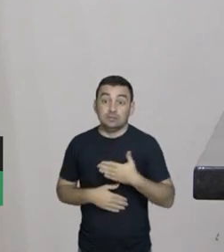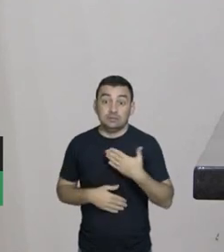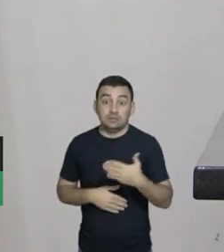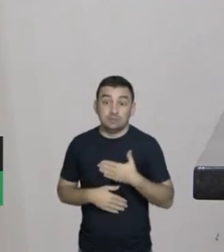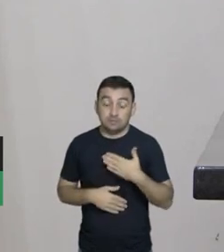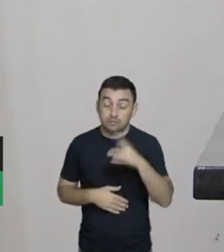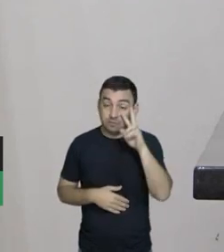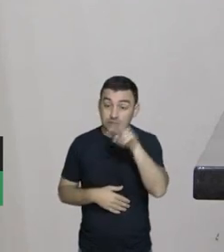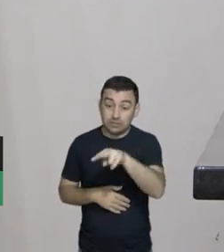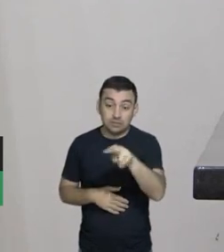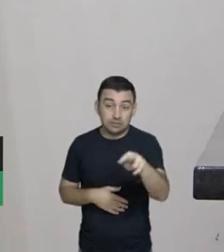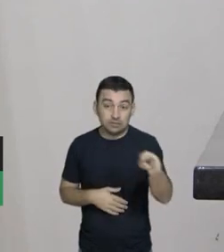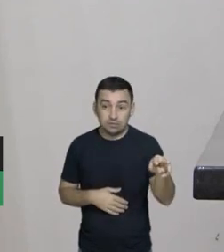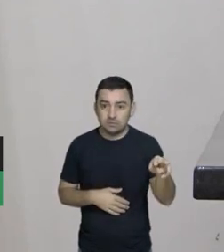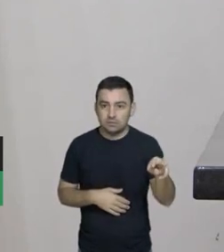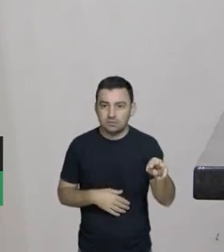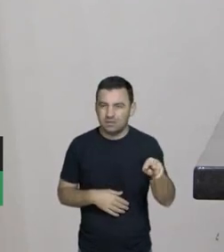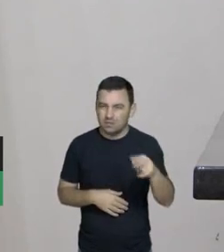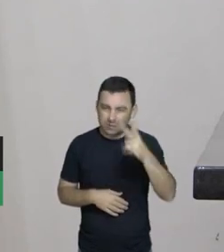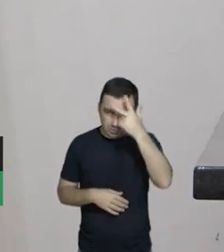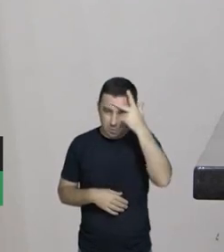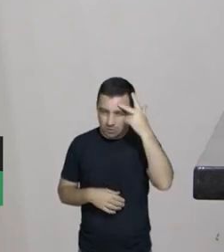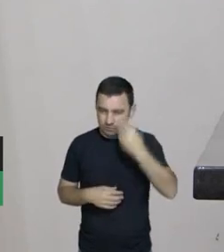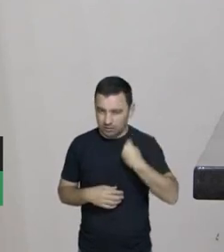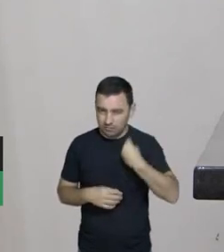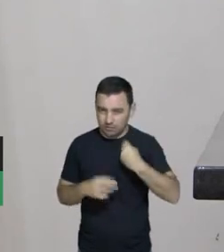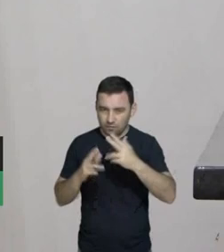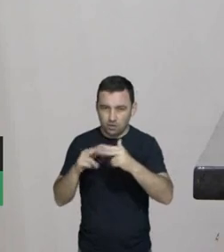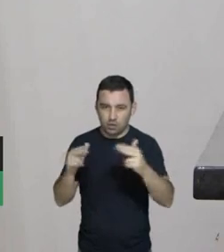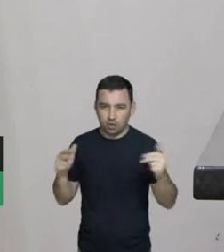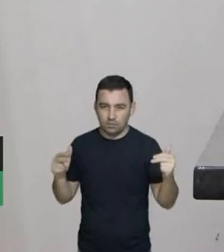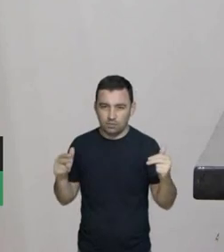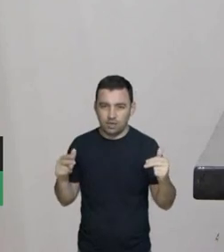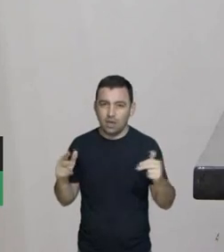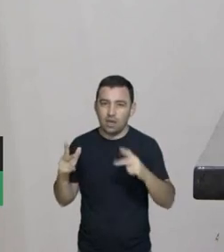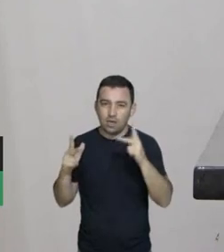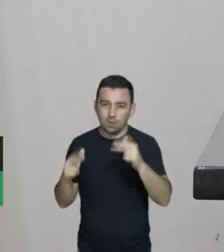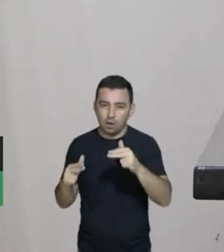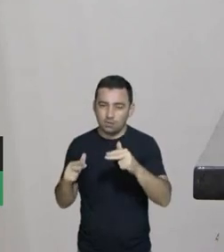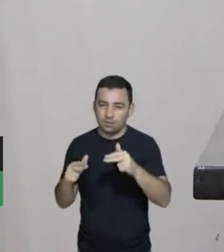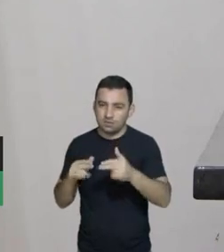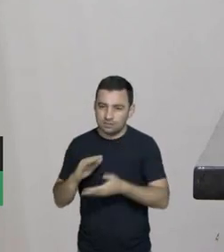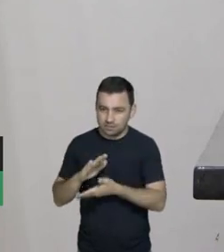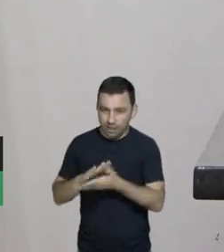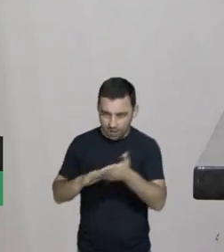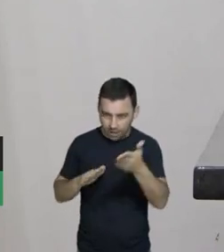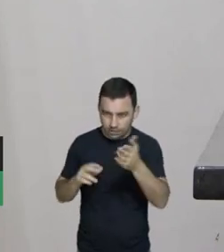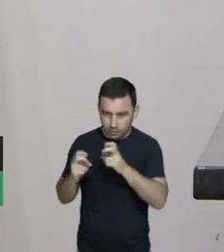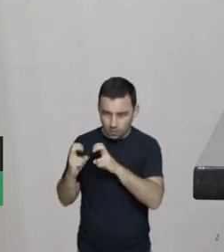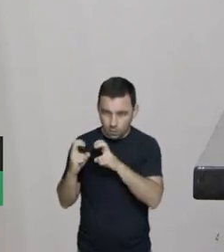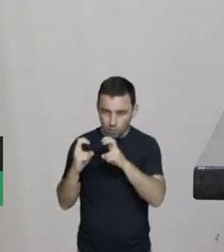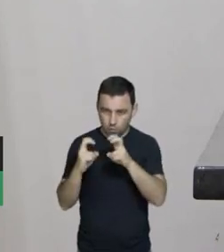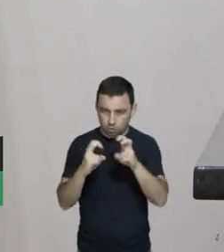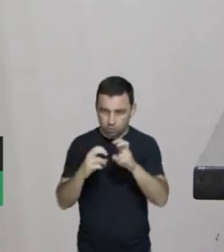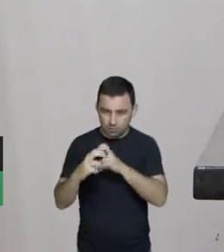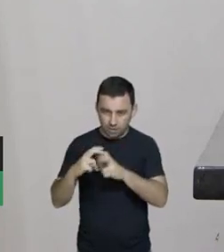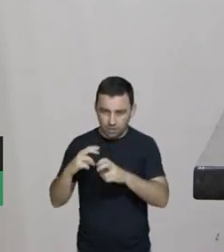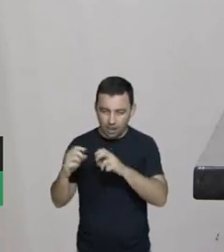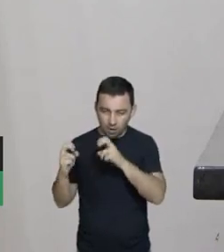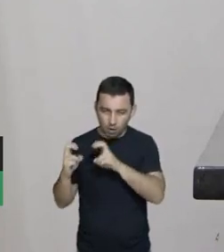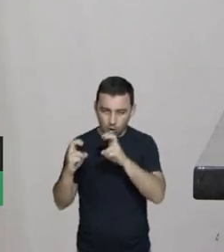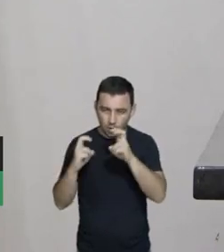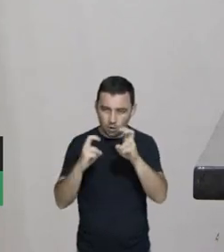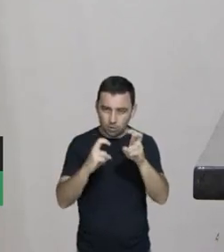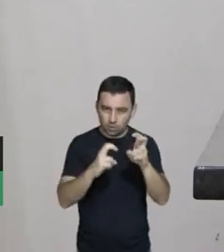Taió. Para quem mora em Florianópolis e região, é o mesmo que sairmos do terminal de ônibus aqui, do T100, e